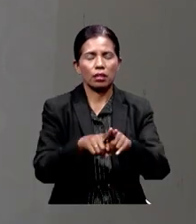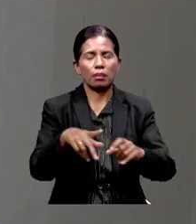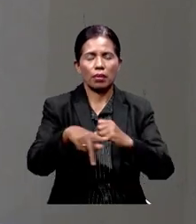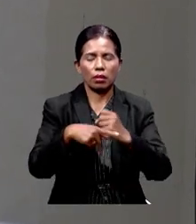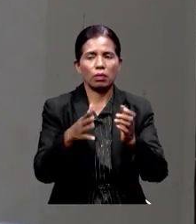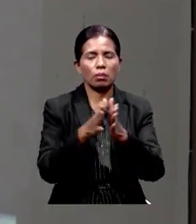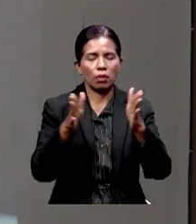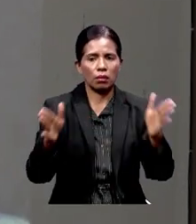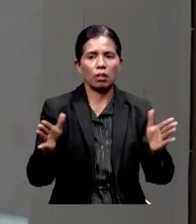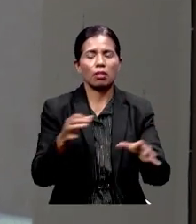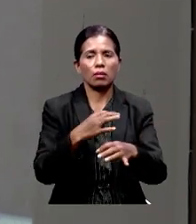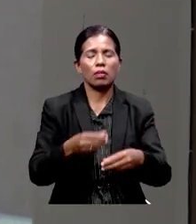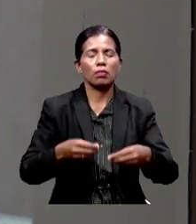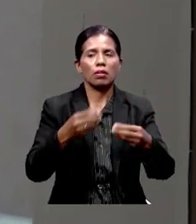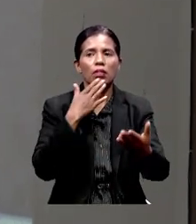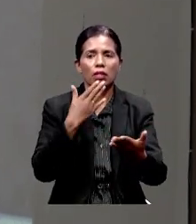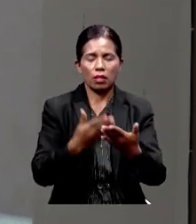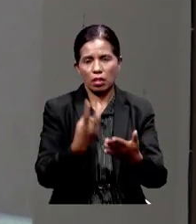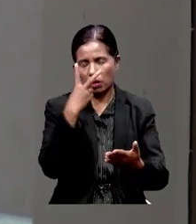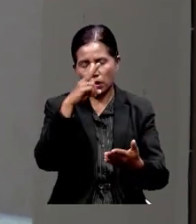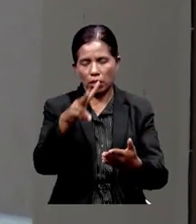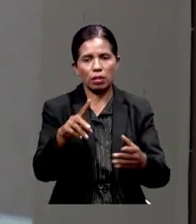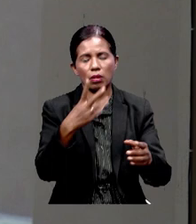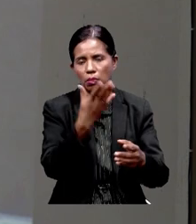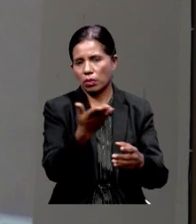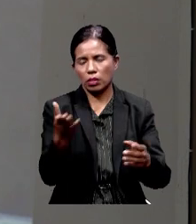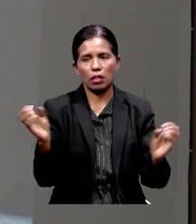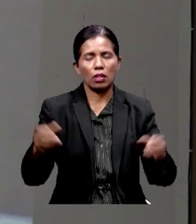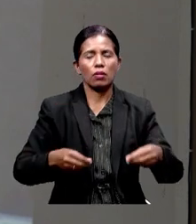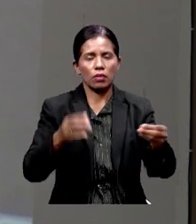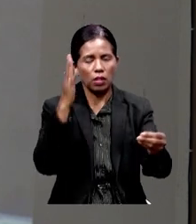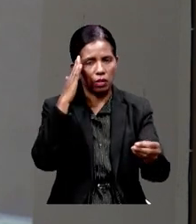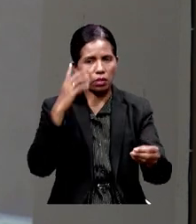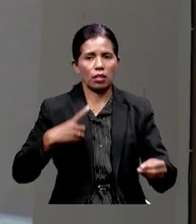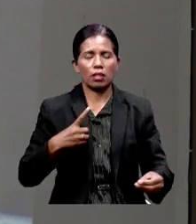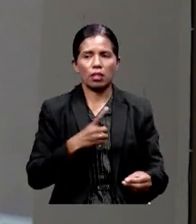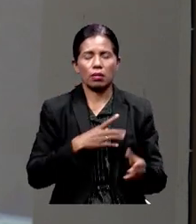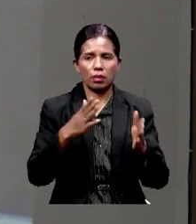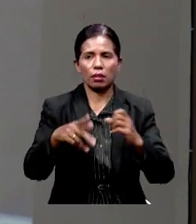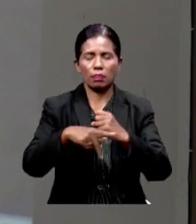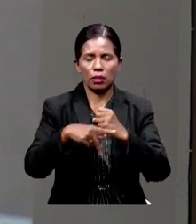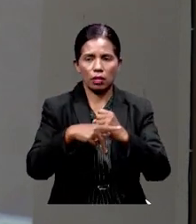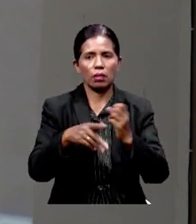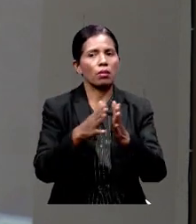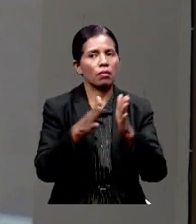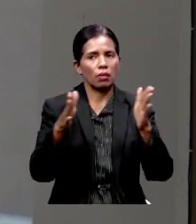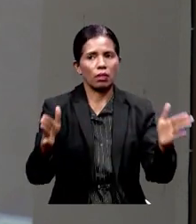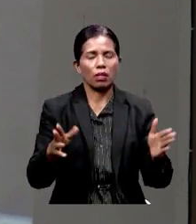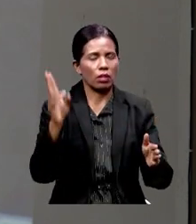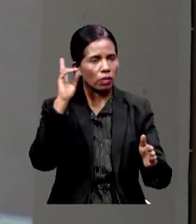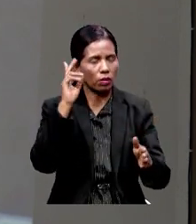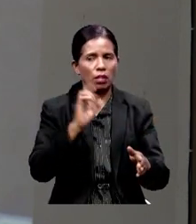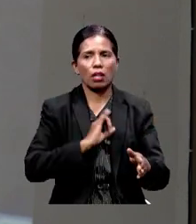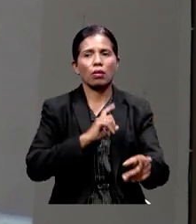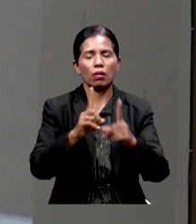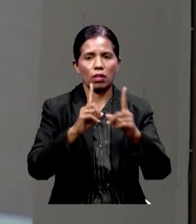mak konstruktif. Au re ita bot sira las konsisten. Atu fo hanoin det ba deputado bangkada oposisau. Rona au kulia.